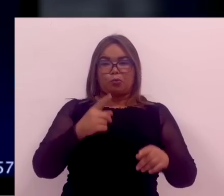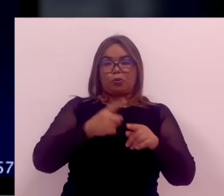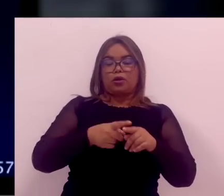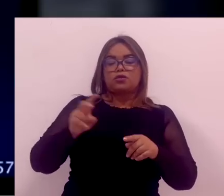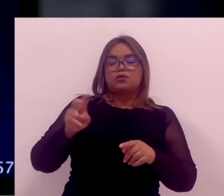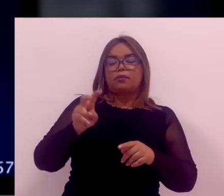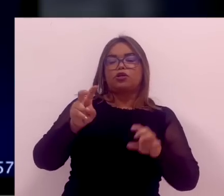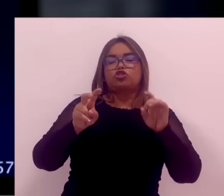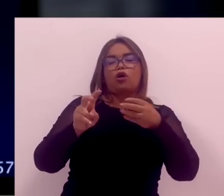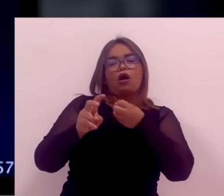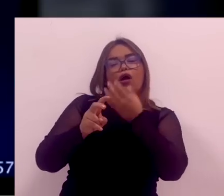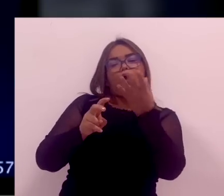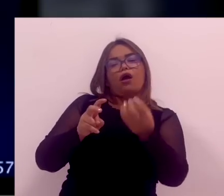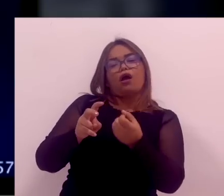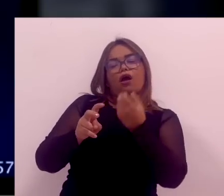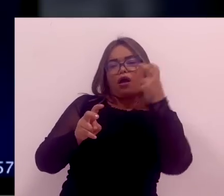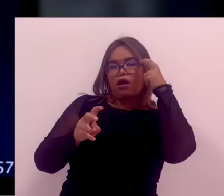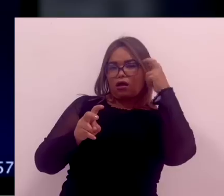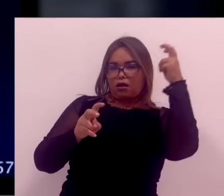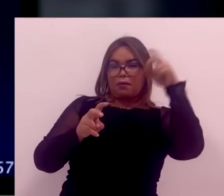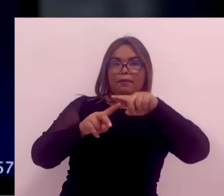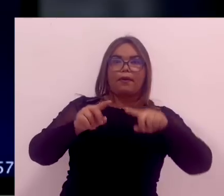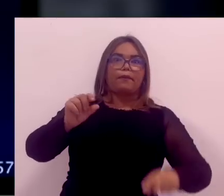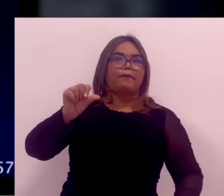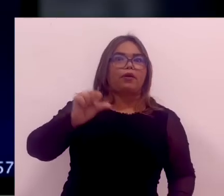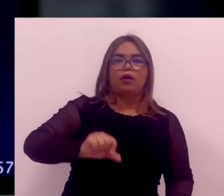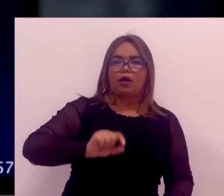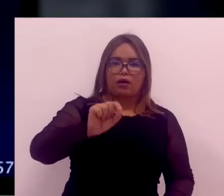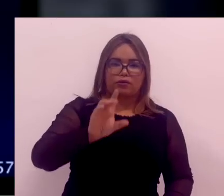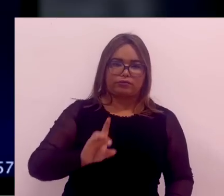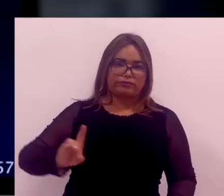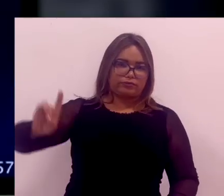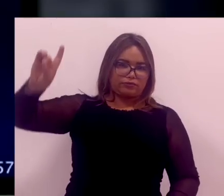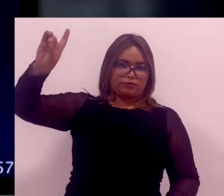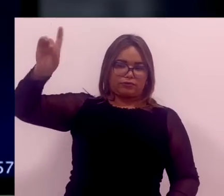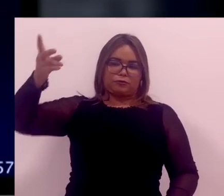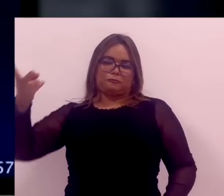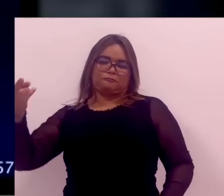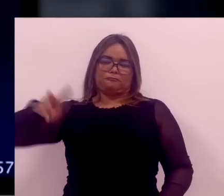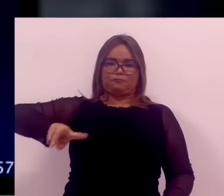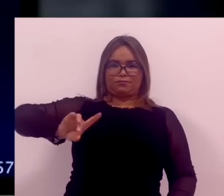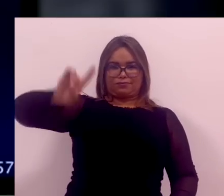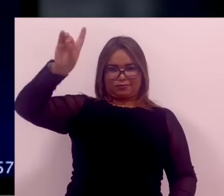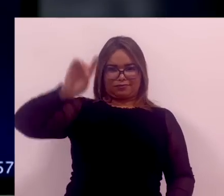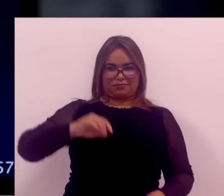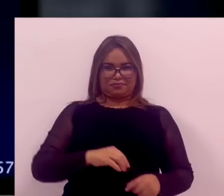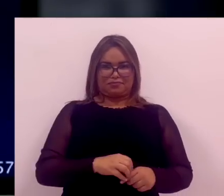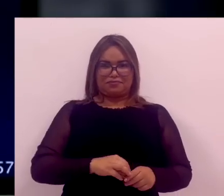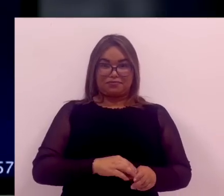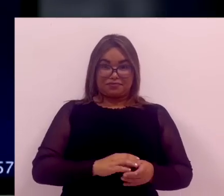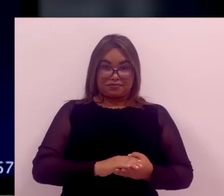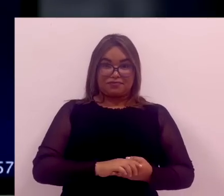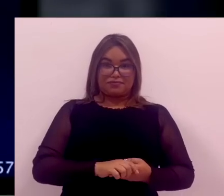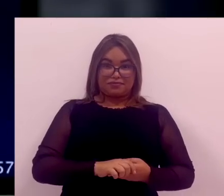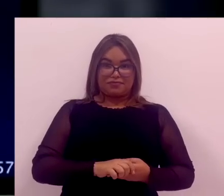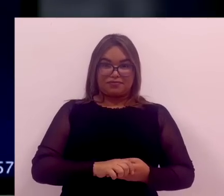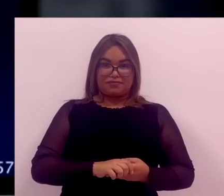não a serpente. Esta só falou palavras de sabedoria e simpatia, mas ele é o pior no dogma, o